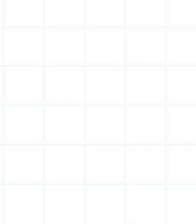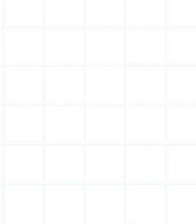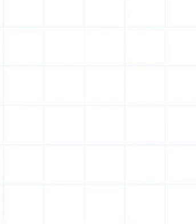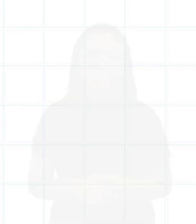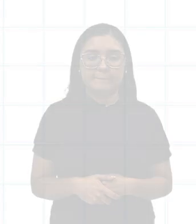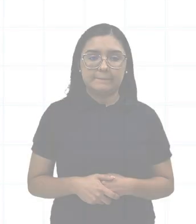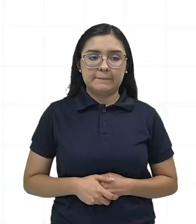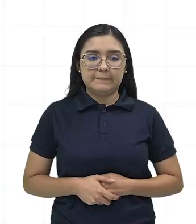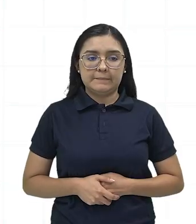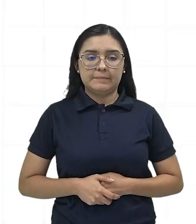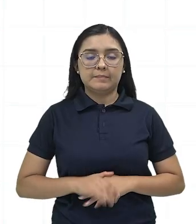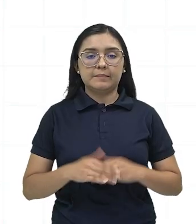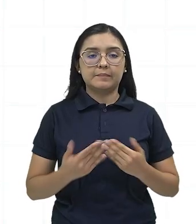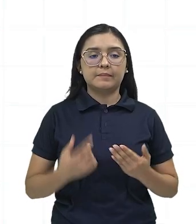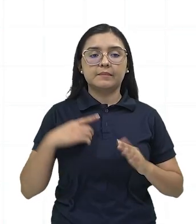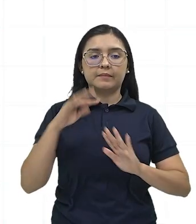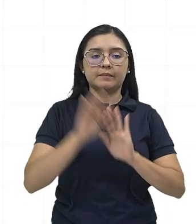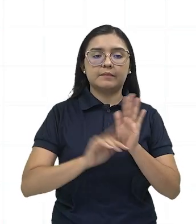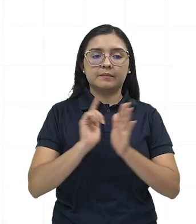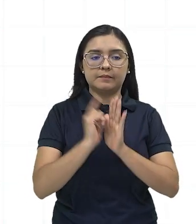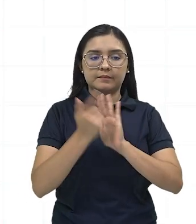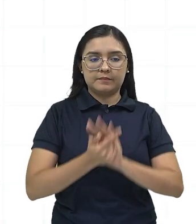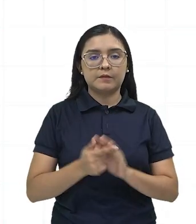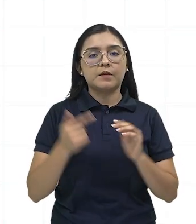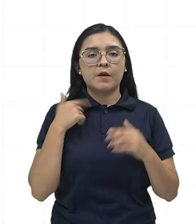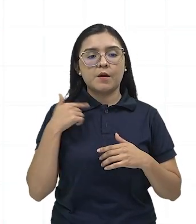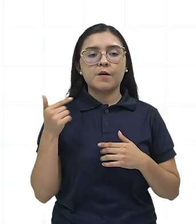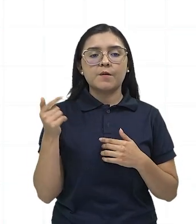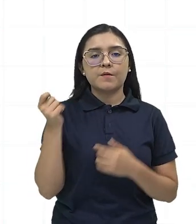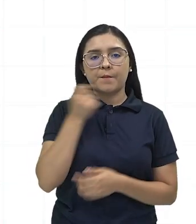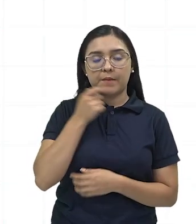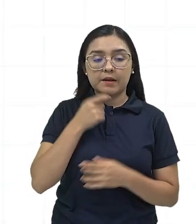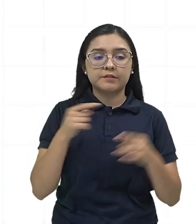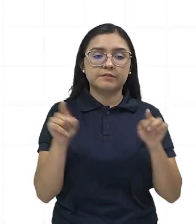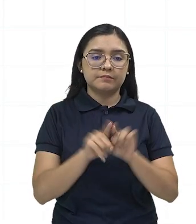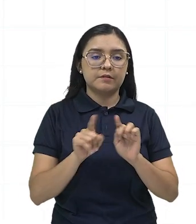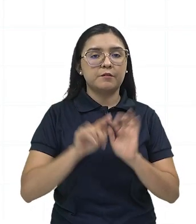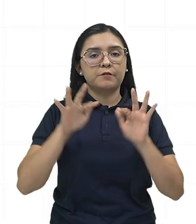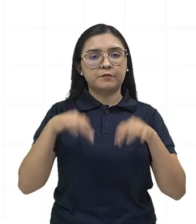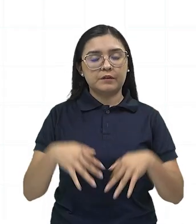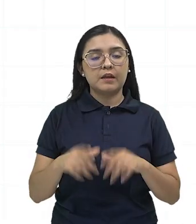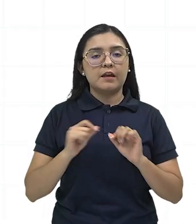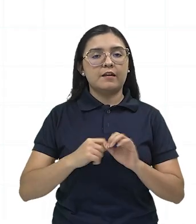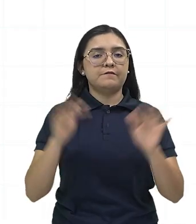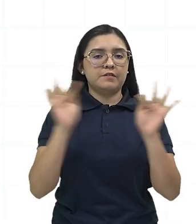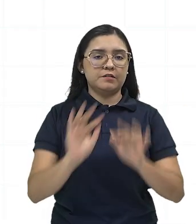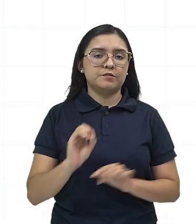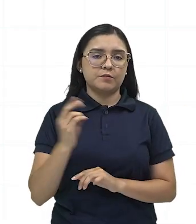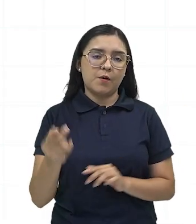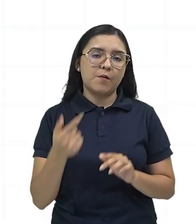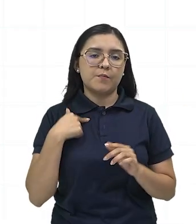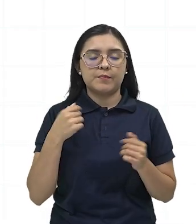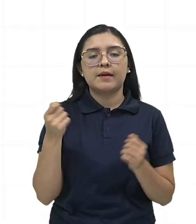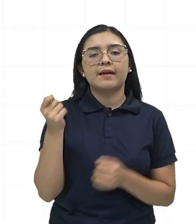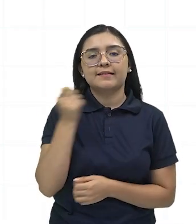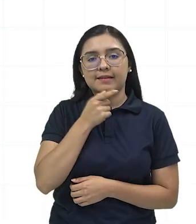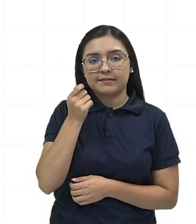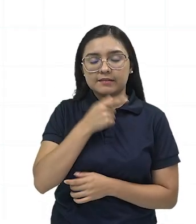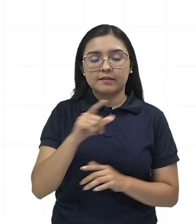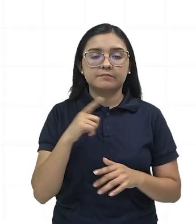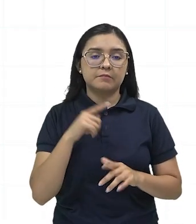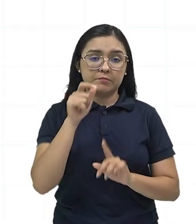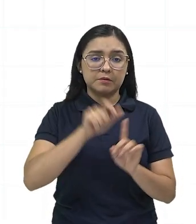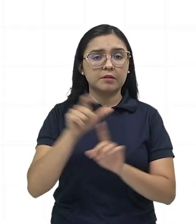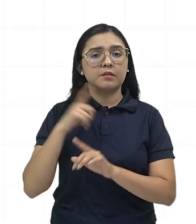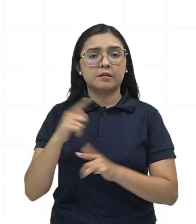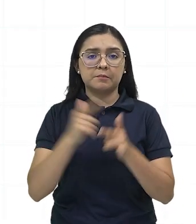Lá na comédia, por outro lado, nós temos as histórias com finais felizes ou engraçados. Os personagens geralmente enfrentam